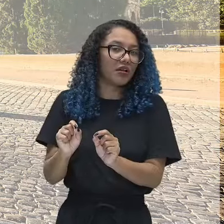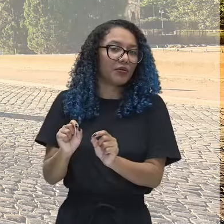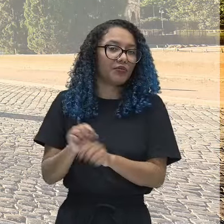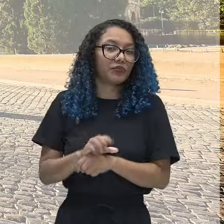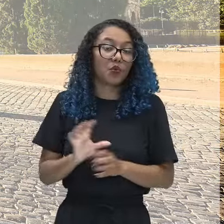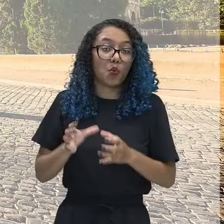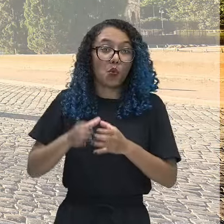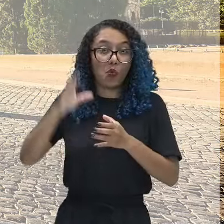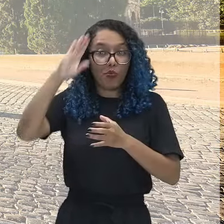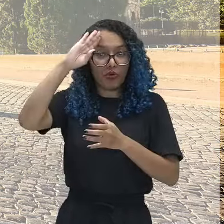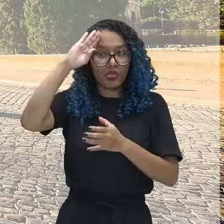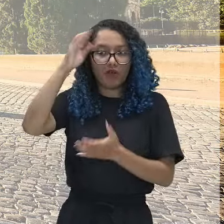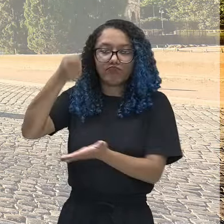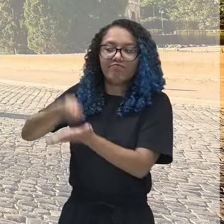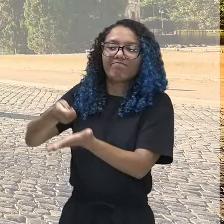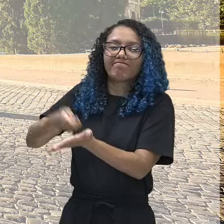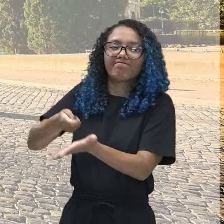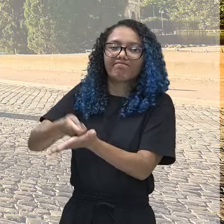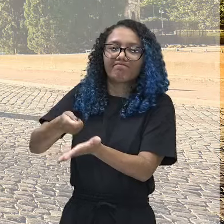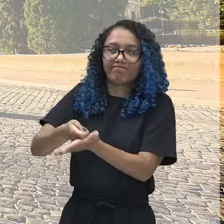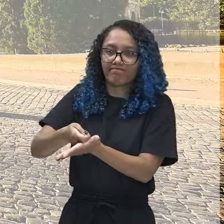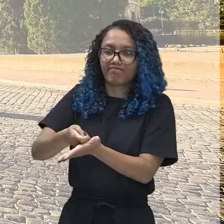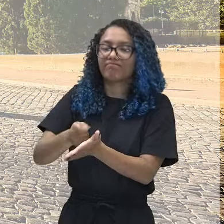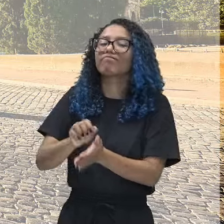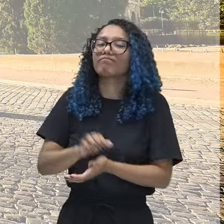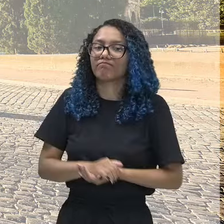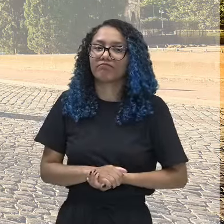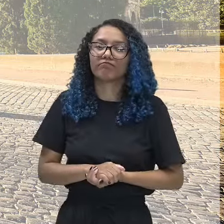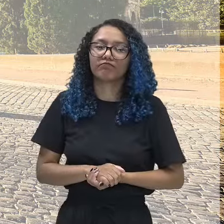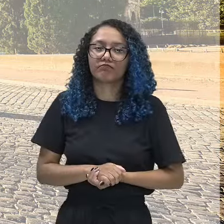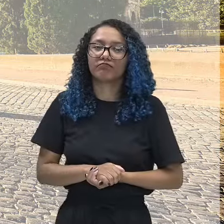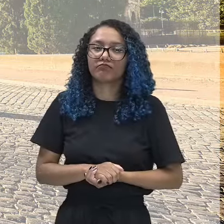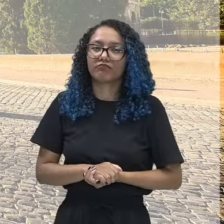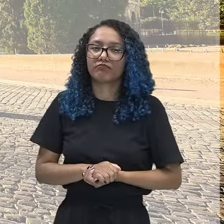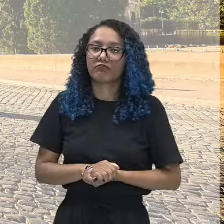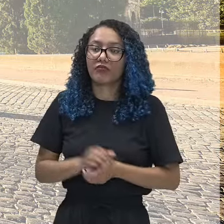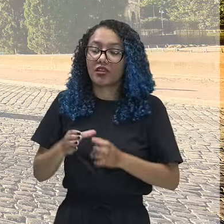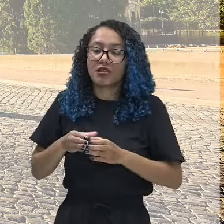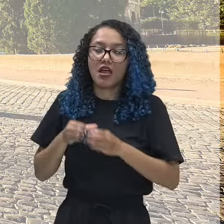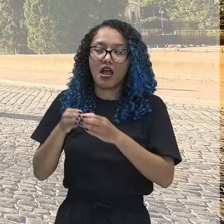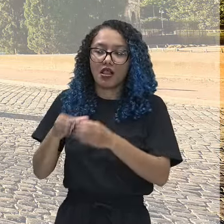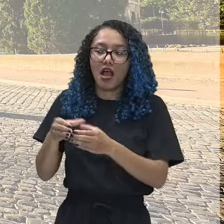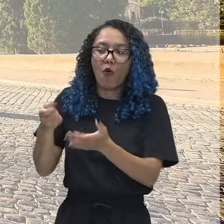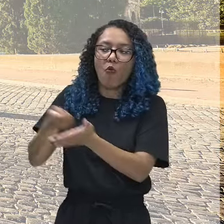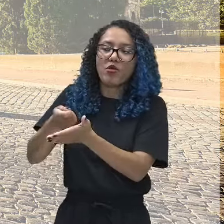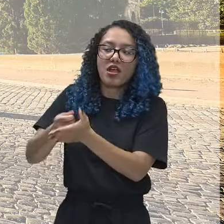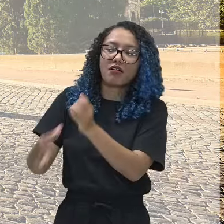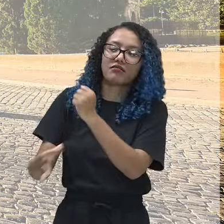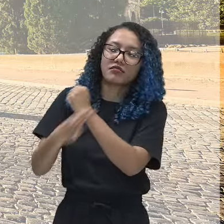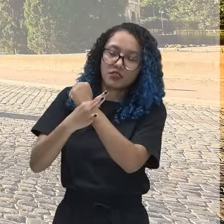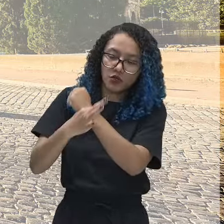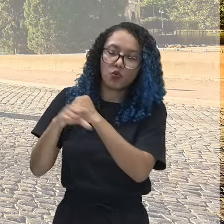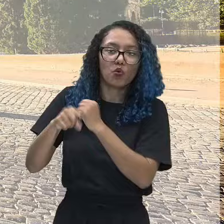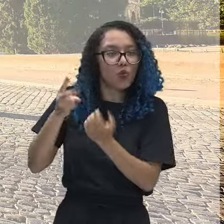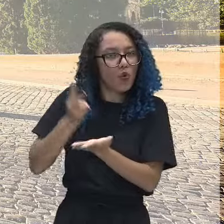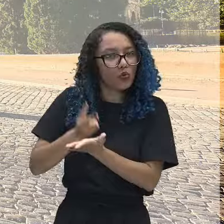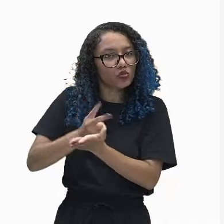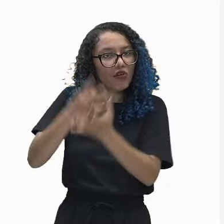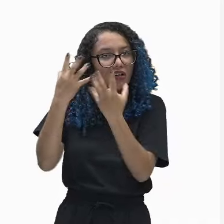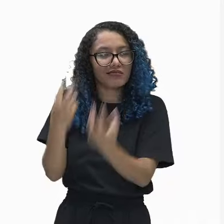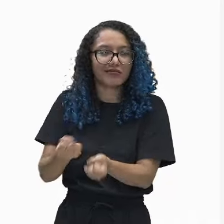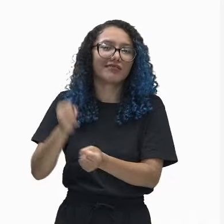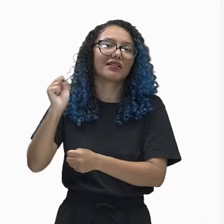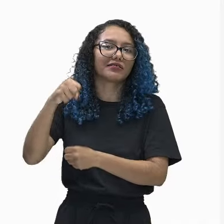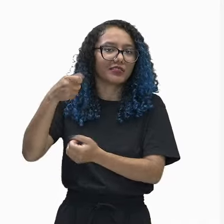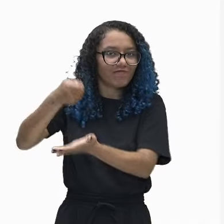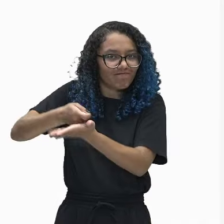legiões romanas, tá, gente, perdão, elas surgiam justamente para garantir esse processo. Vamos adiante,